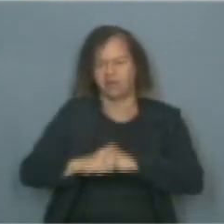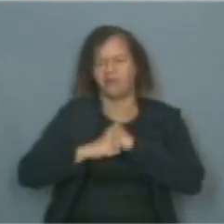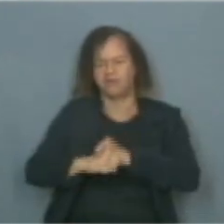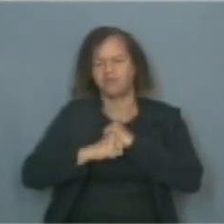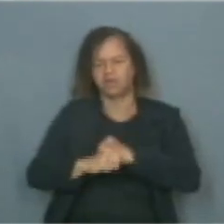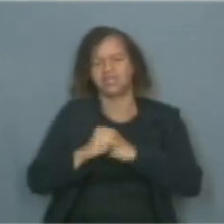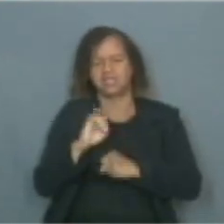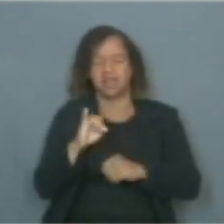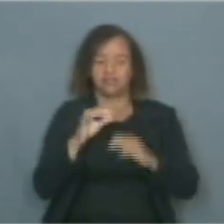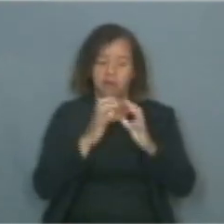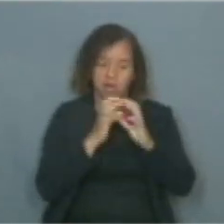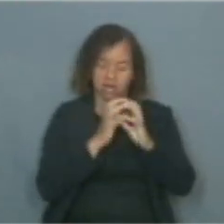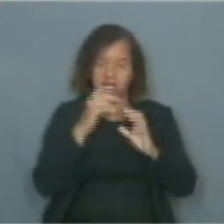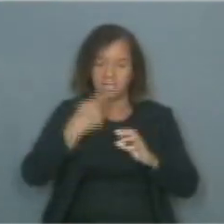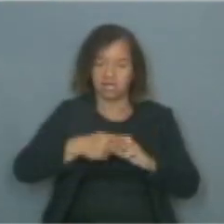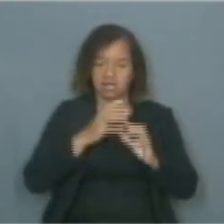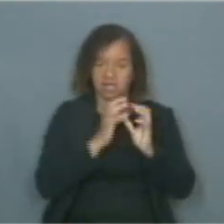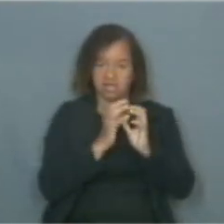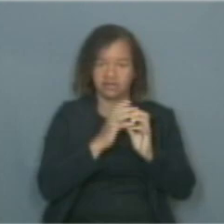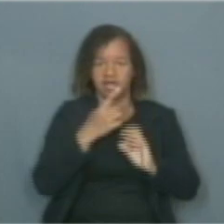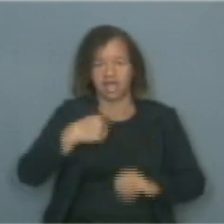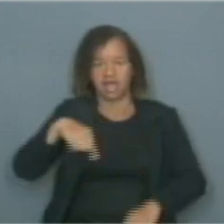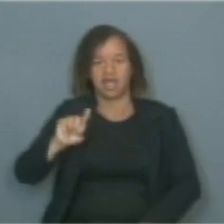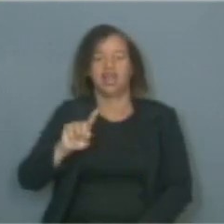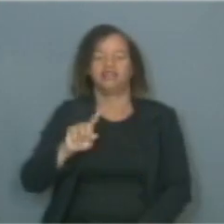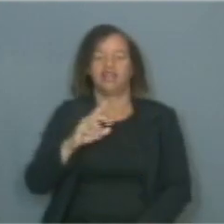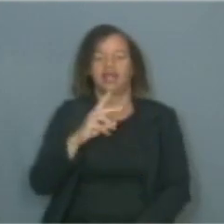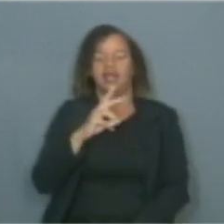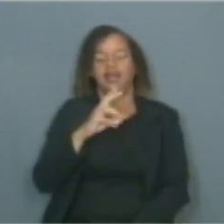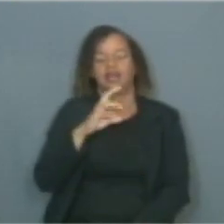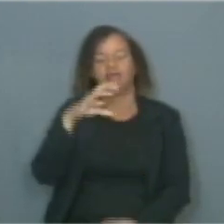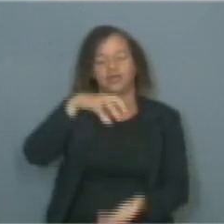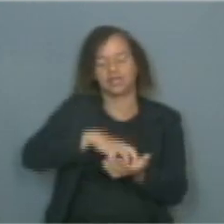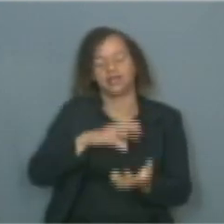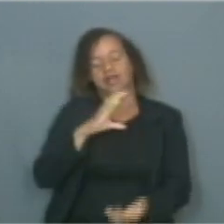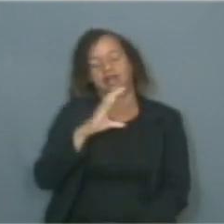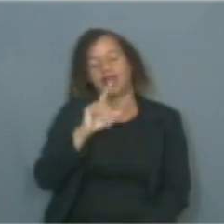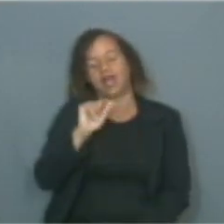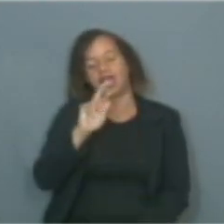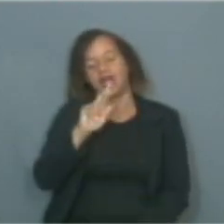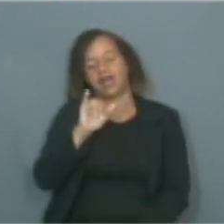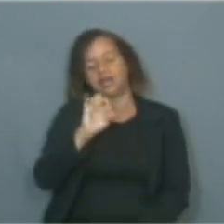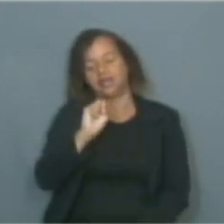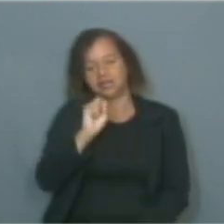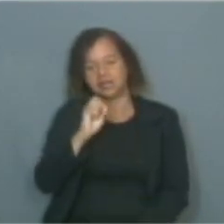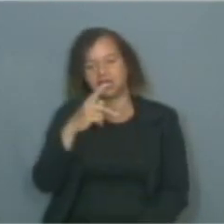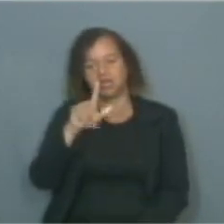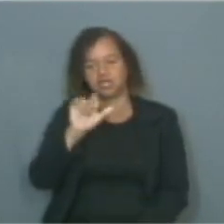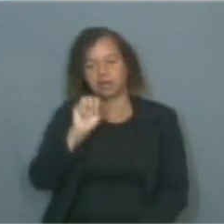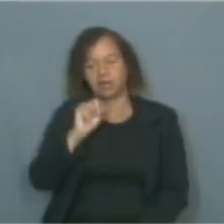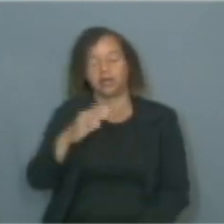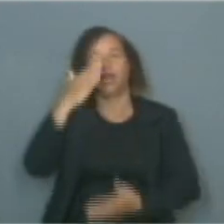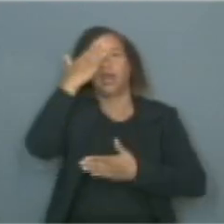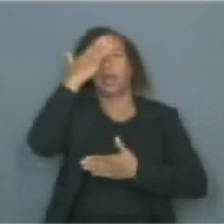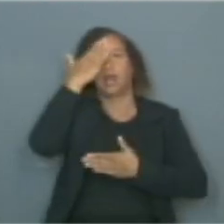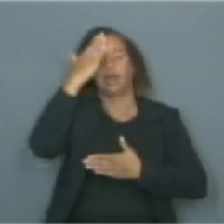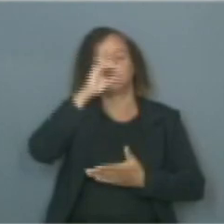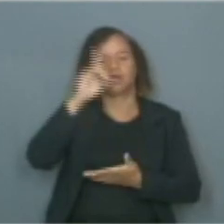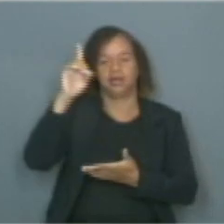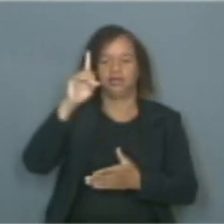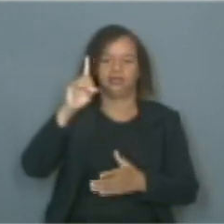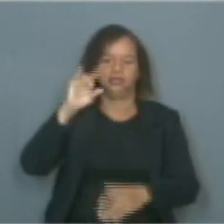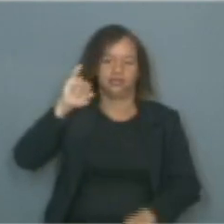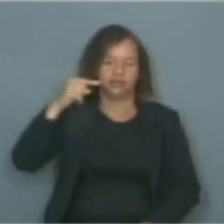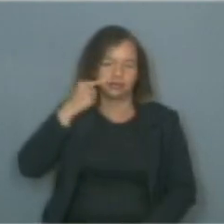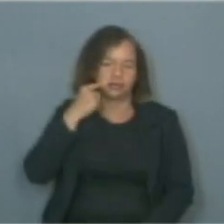for moradora de Recife, ela corre para o Centro Clarice Lispector, que graças à gestão do prefeito João Campos, funciona